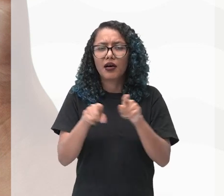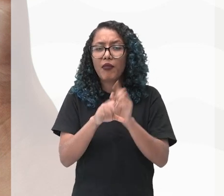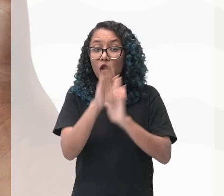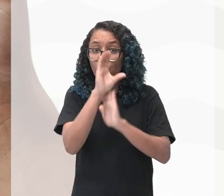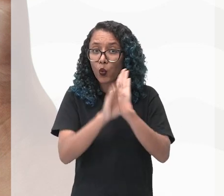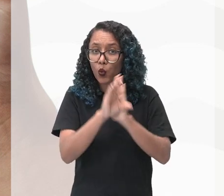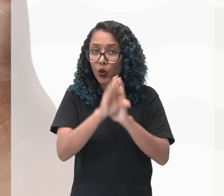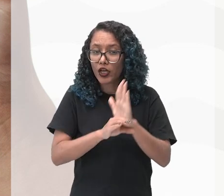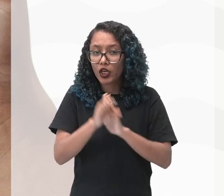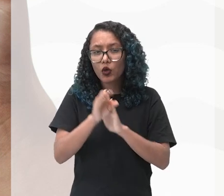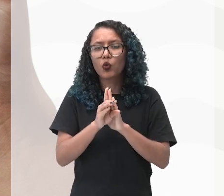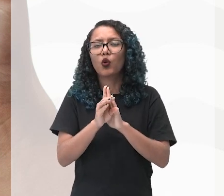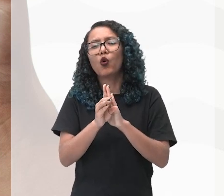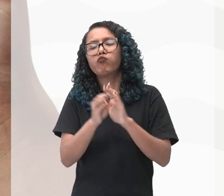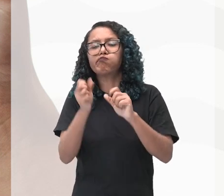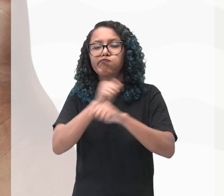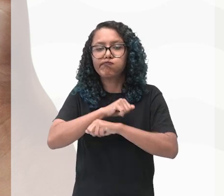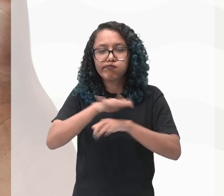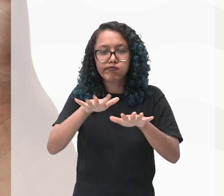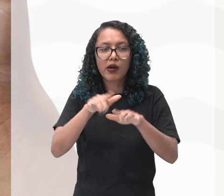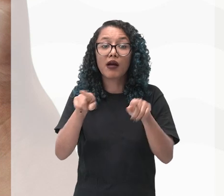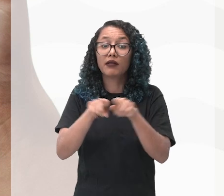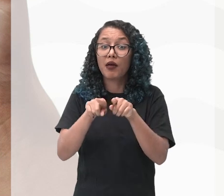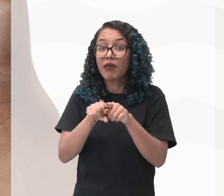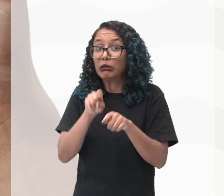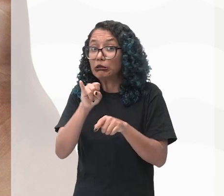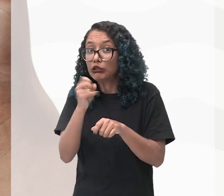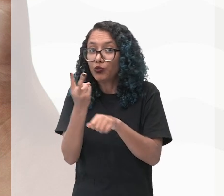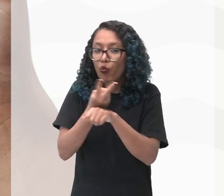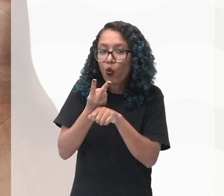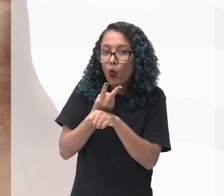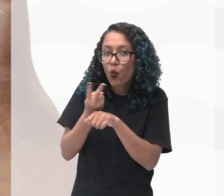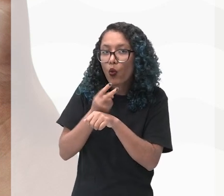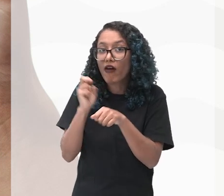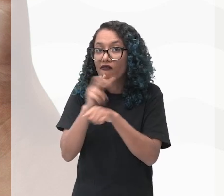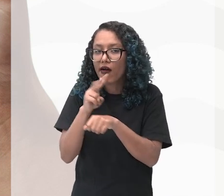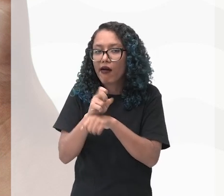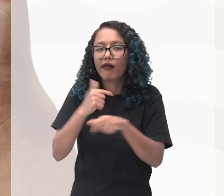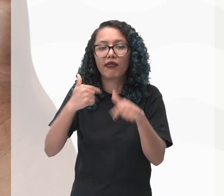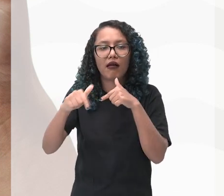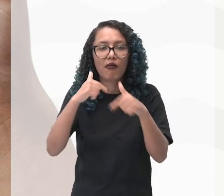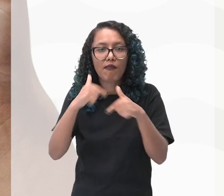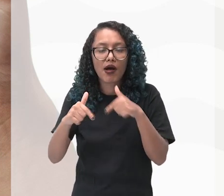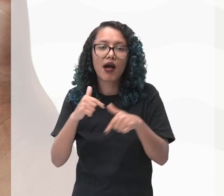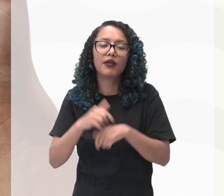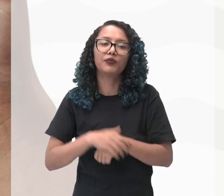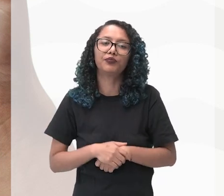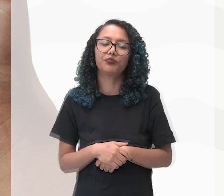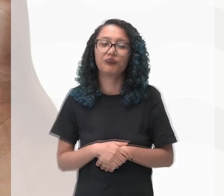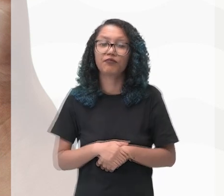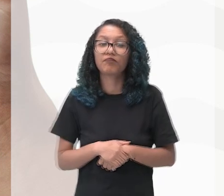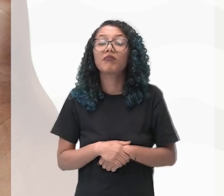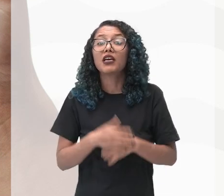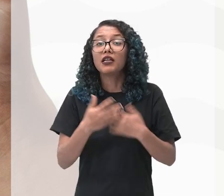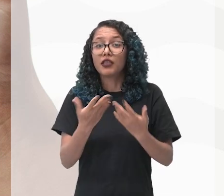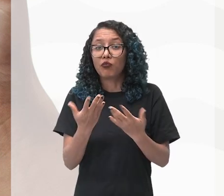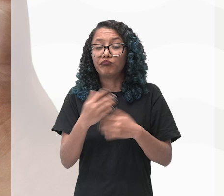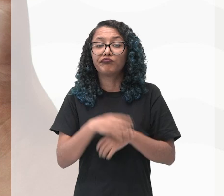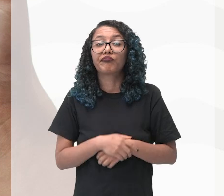de currículos, busca de empregos. Essas redes sociais